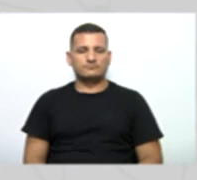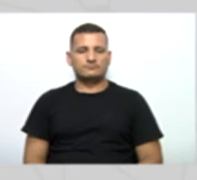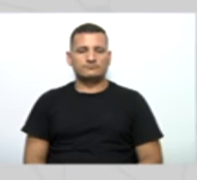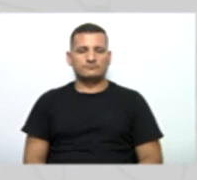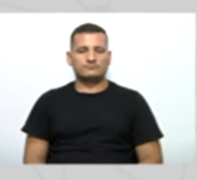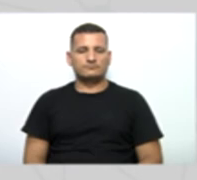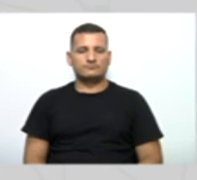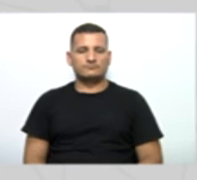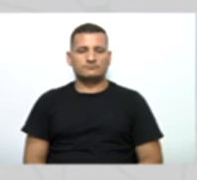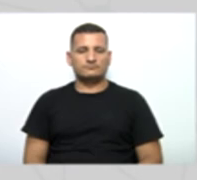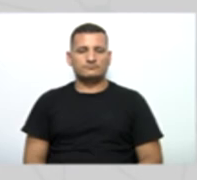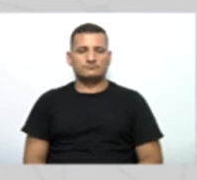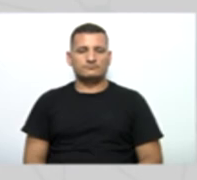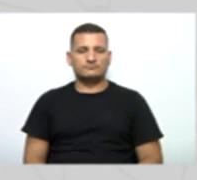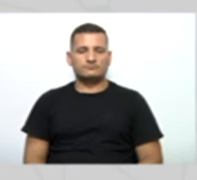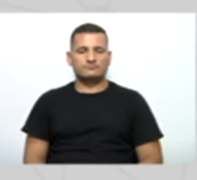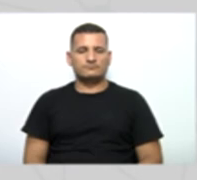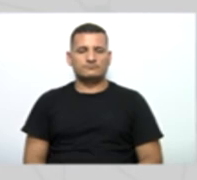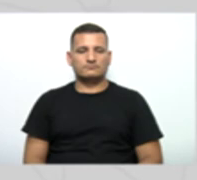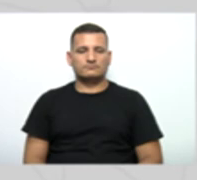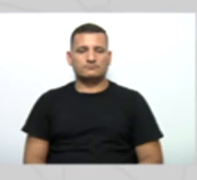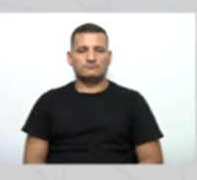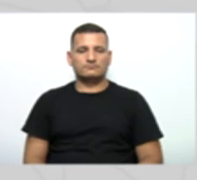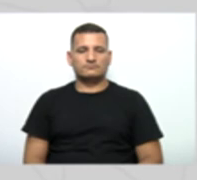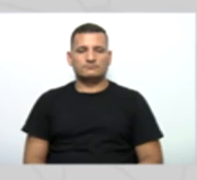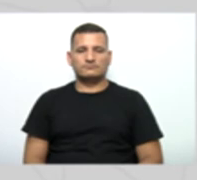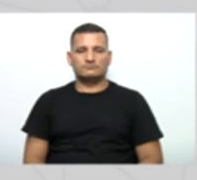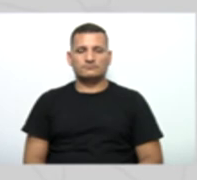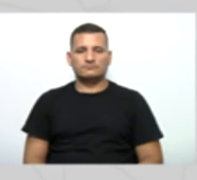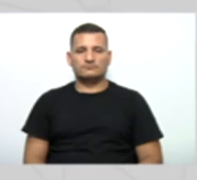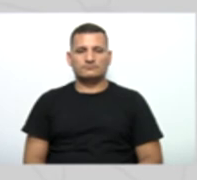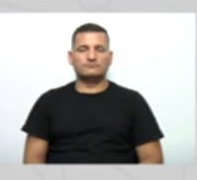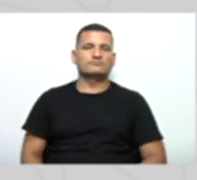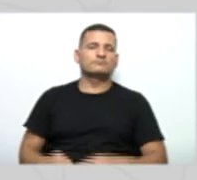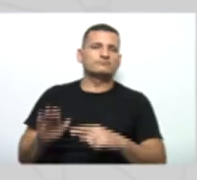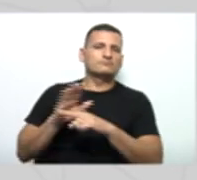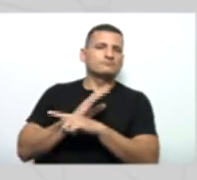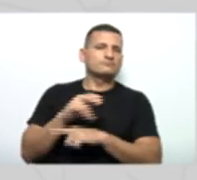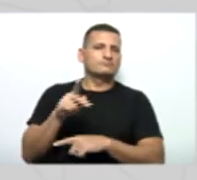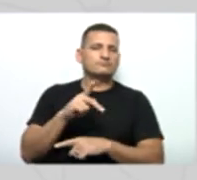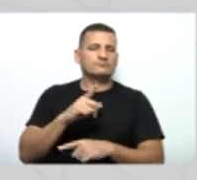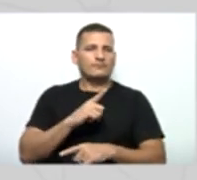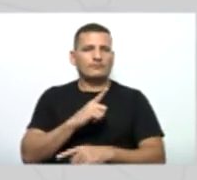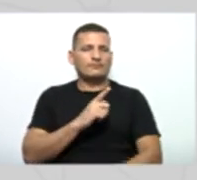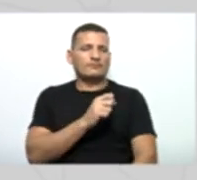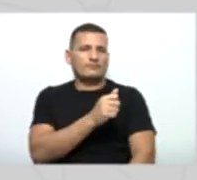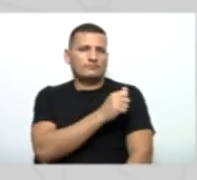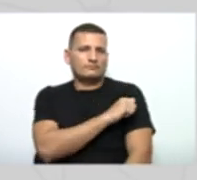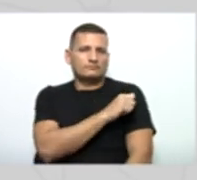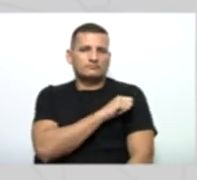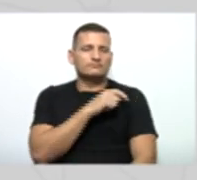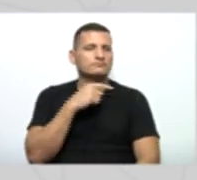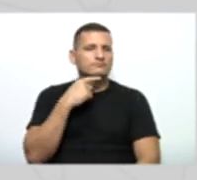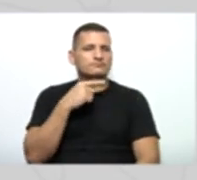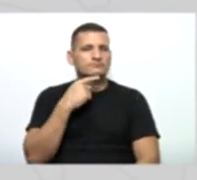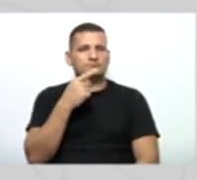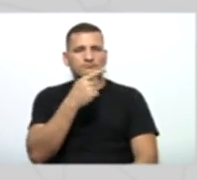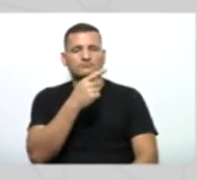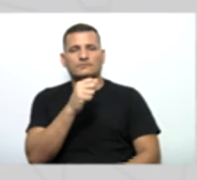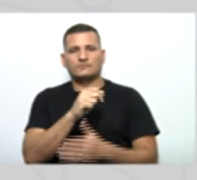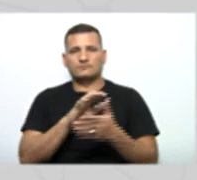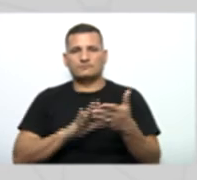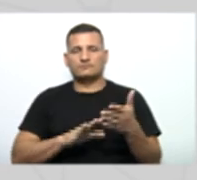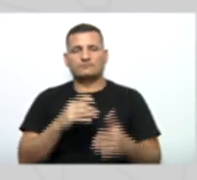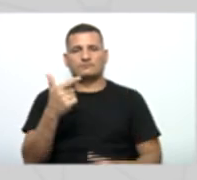exibido dentro do método. Beleza? Professor Eduardo, surgiu algum questionamento aí durante a resolução dessa questão